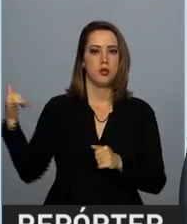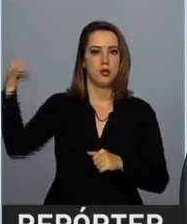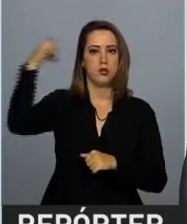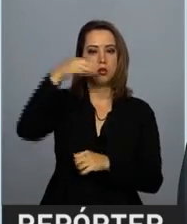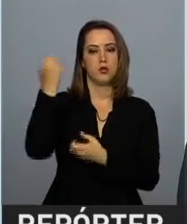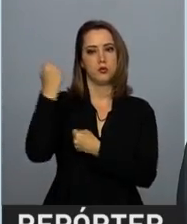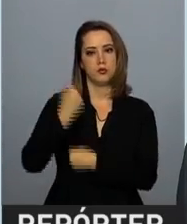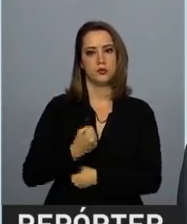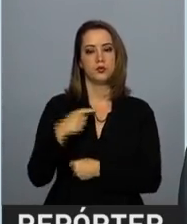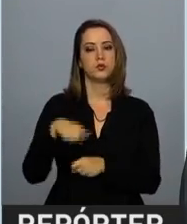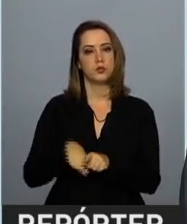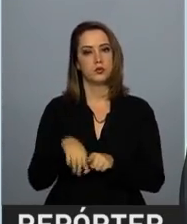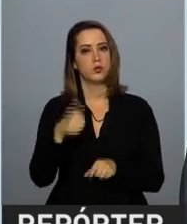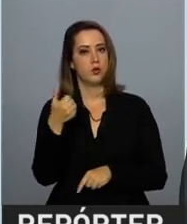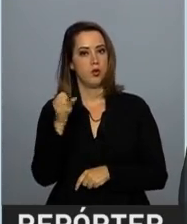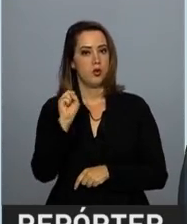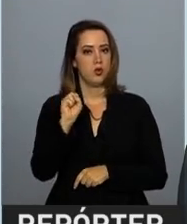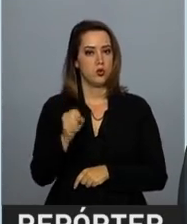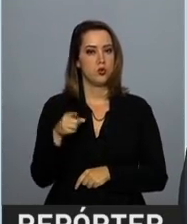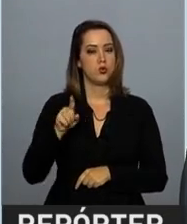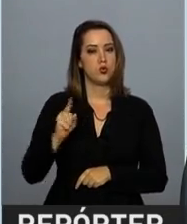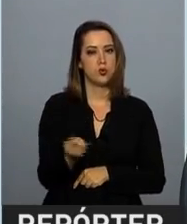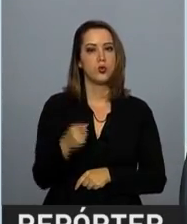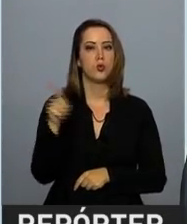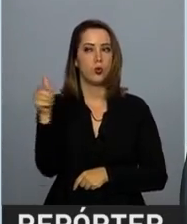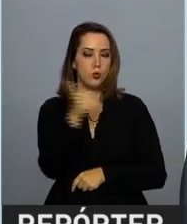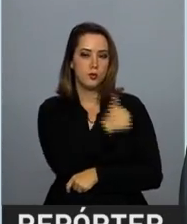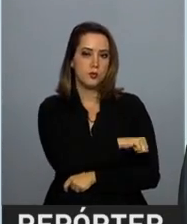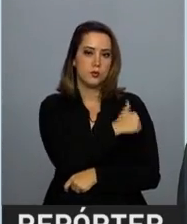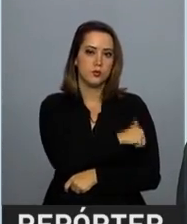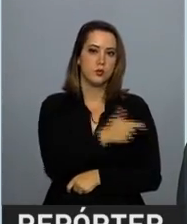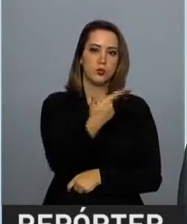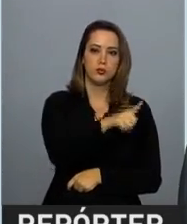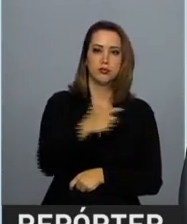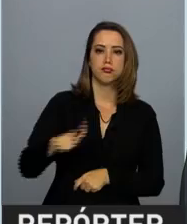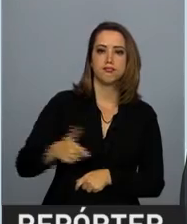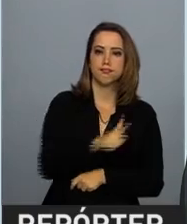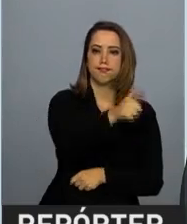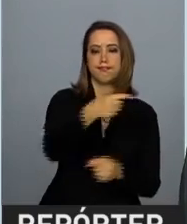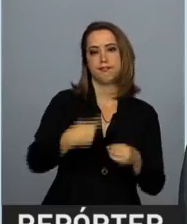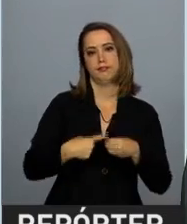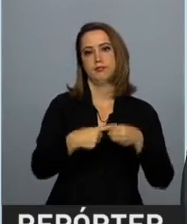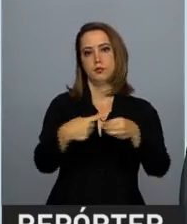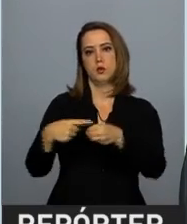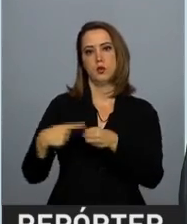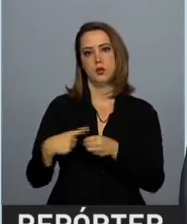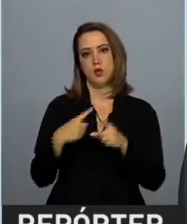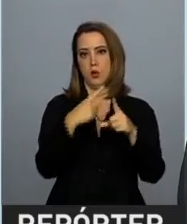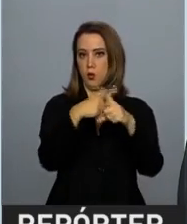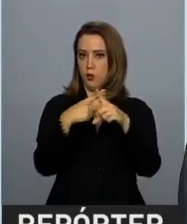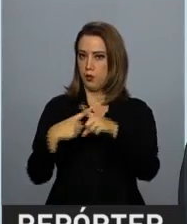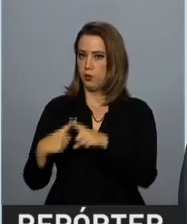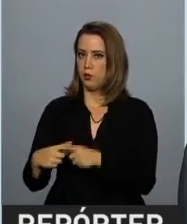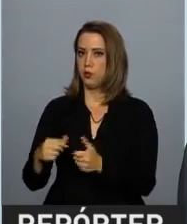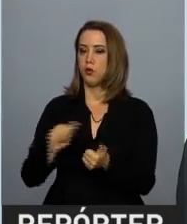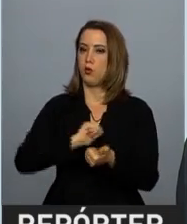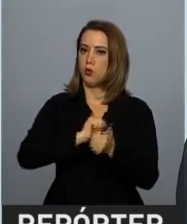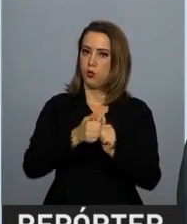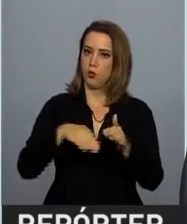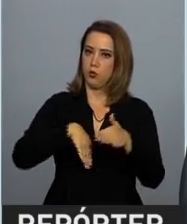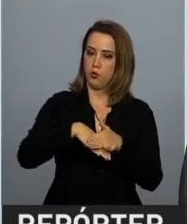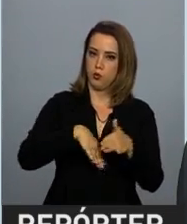Jogos. Cerca de 18 mil estarão no Rio de Janeiro, os demais nas cidades sedes do futebol, que são São